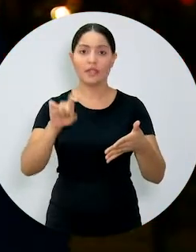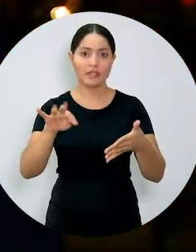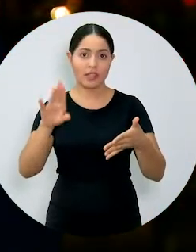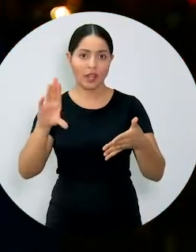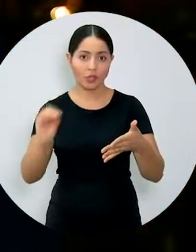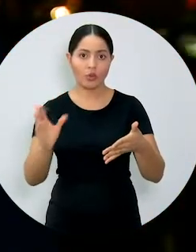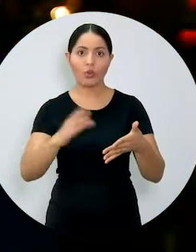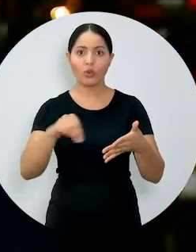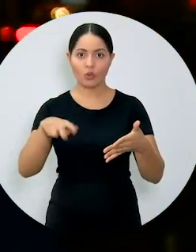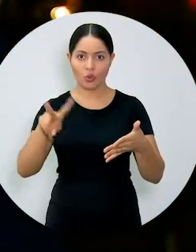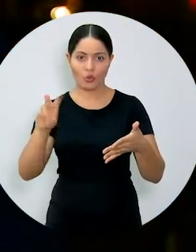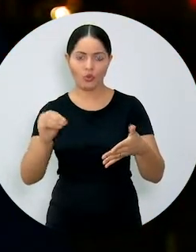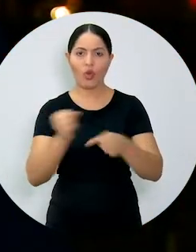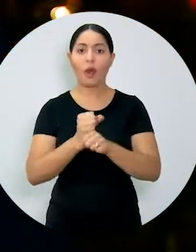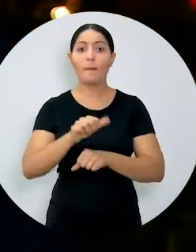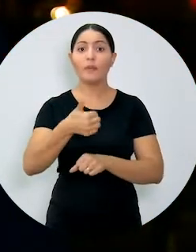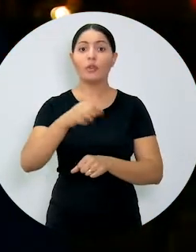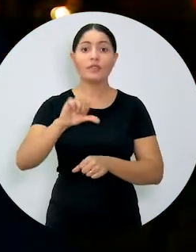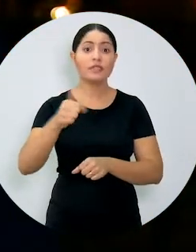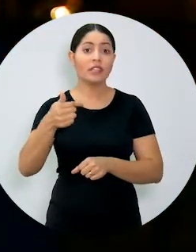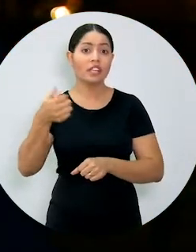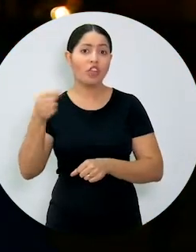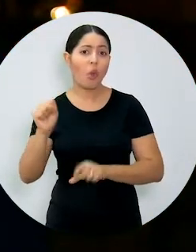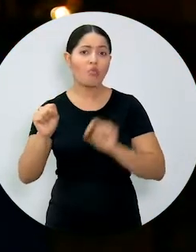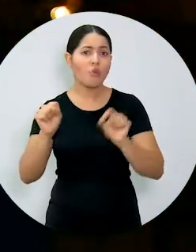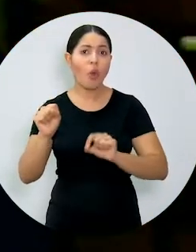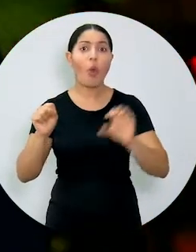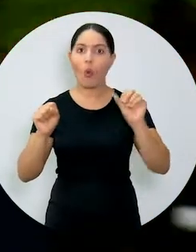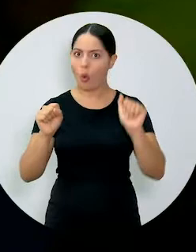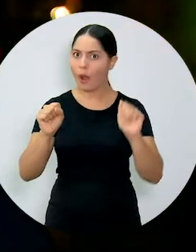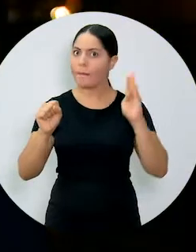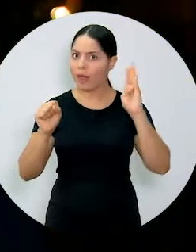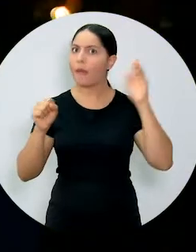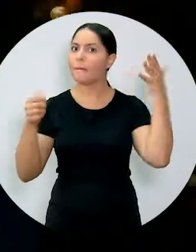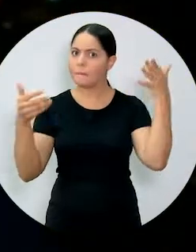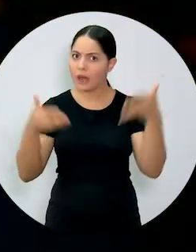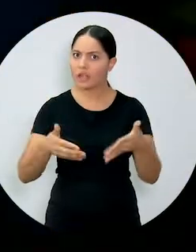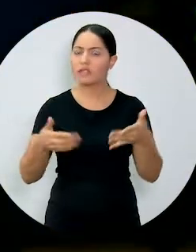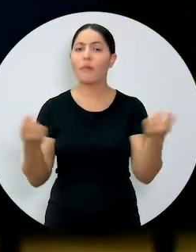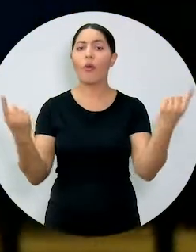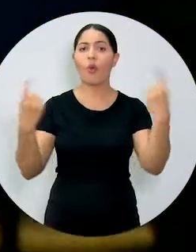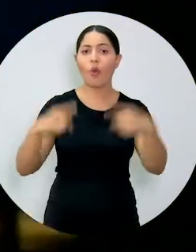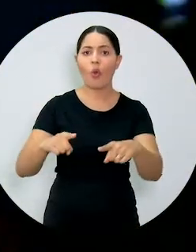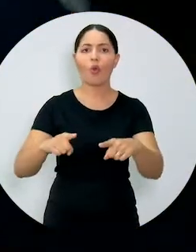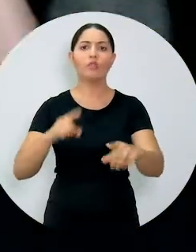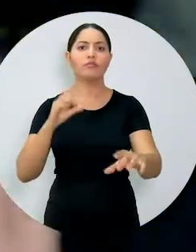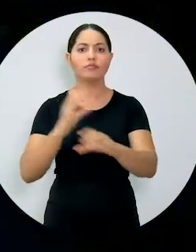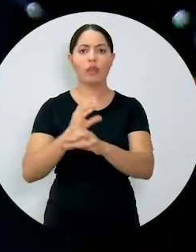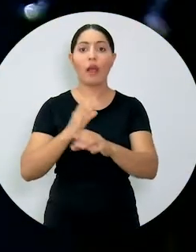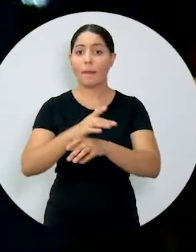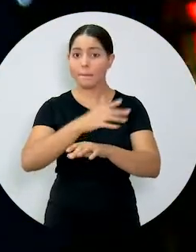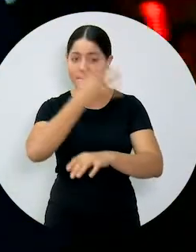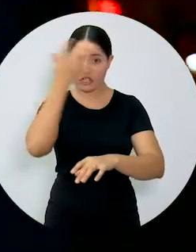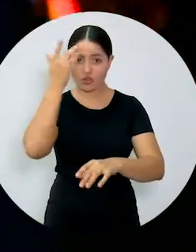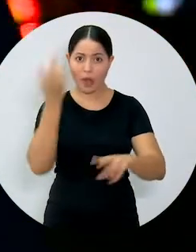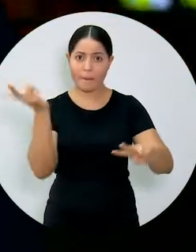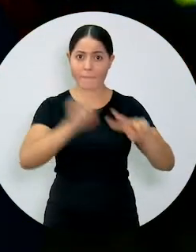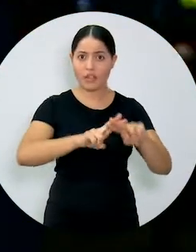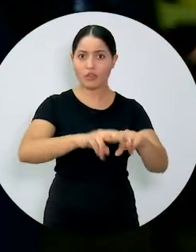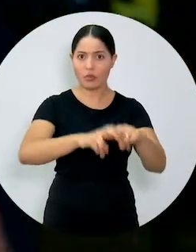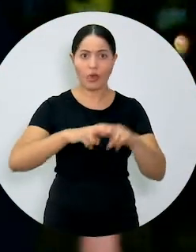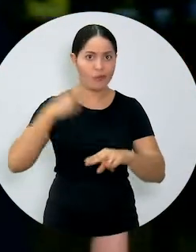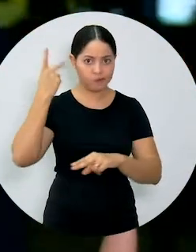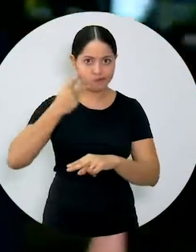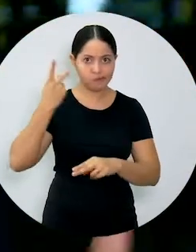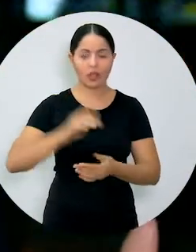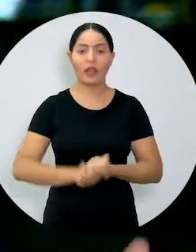Em 1978, a OAB já se posicionava contra a incomunicabilidade de presos políticos. Em